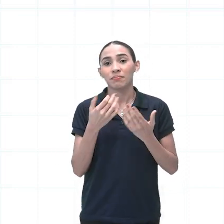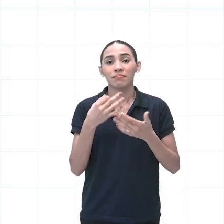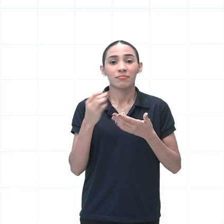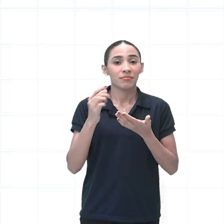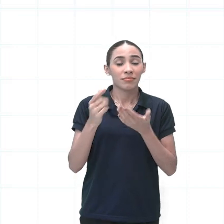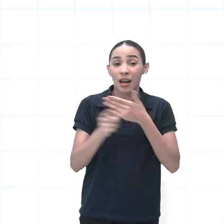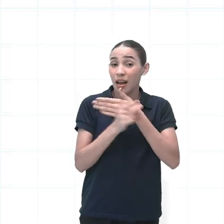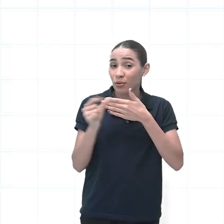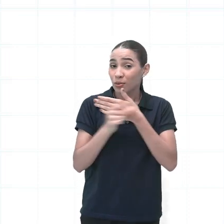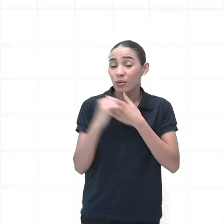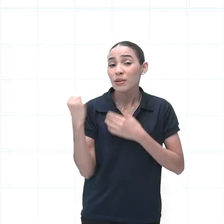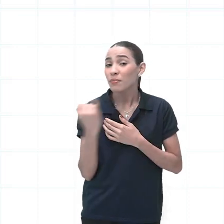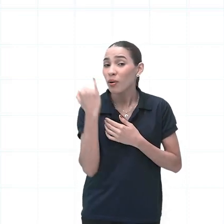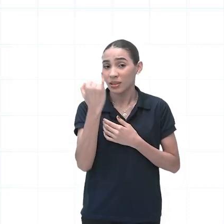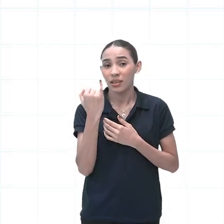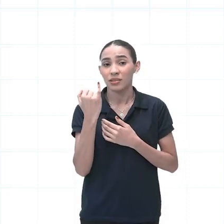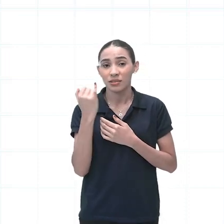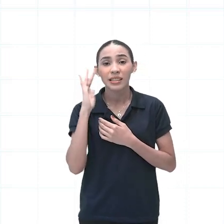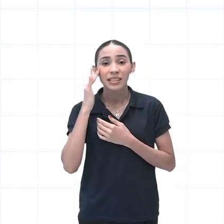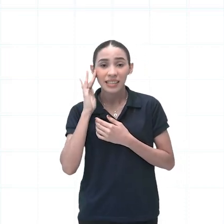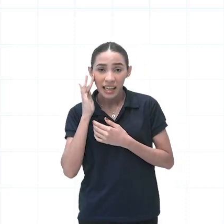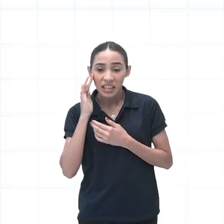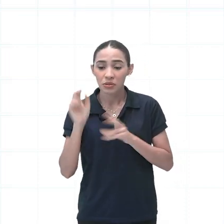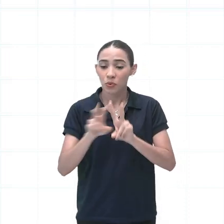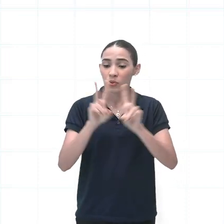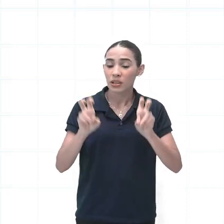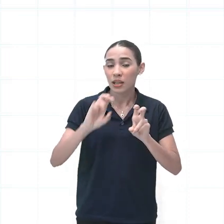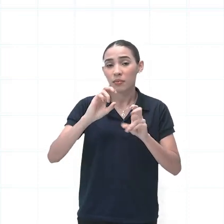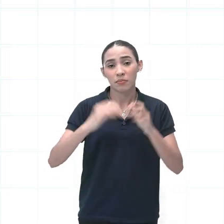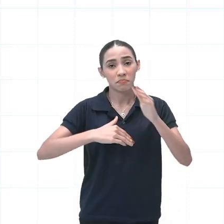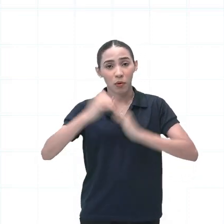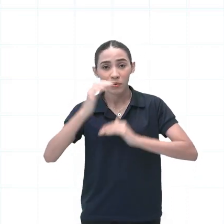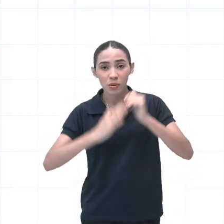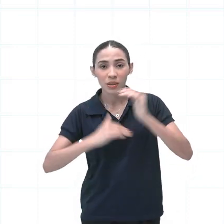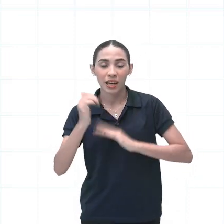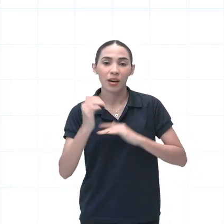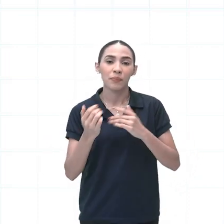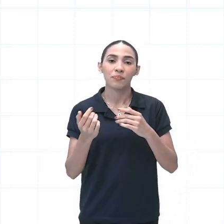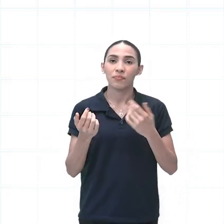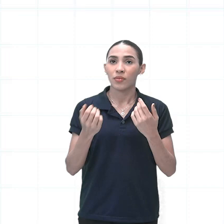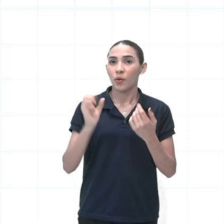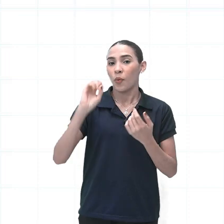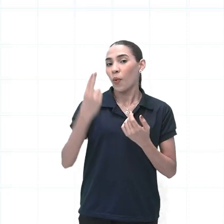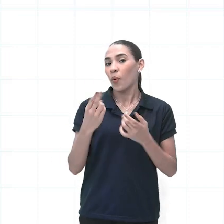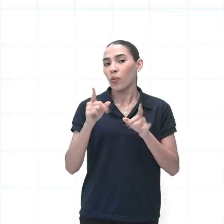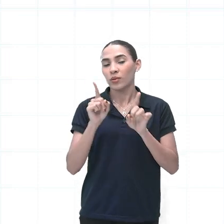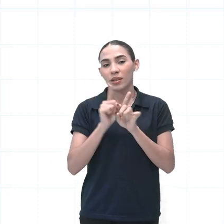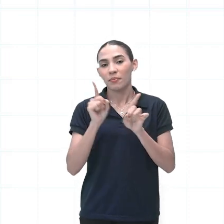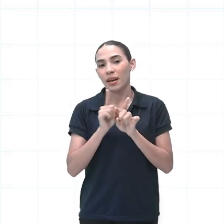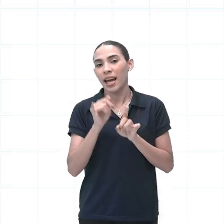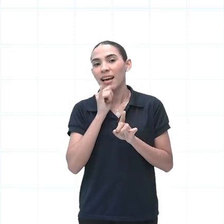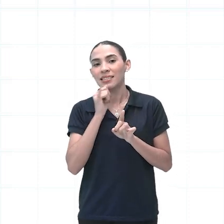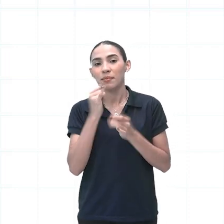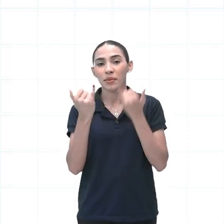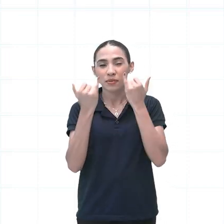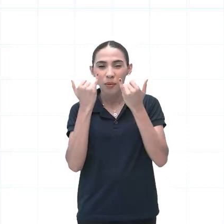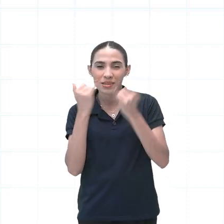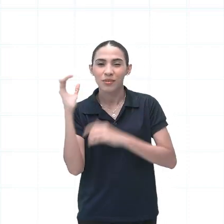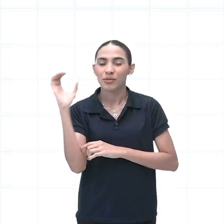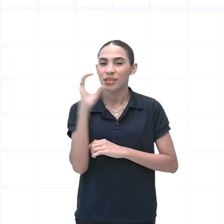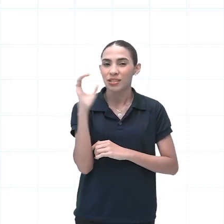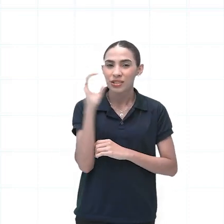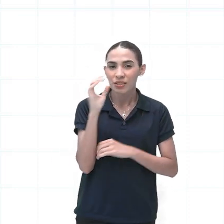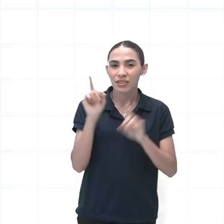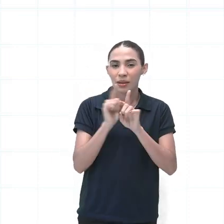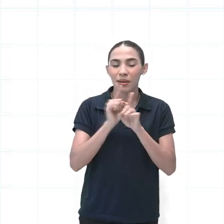autor importante, alguém que entenda muito sobre o assunto, um especialista. De repente, você pode pegar dados